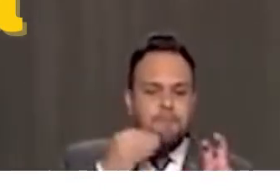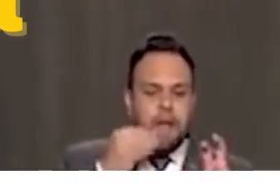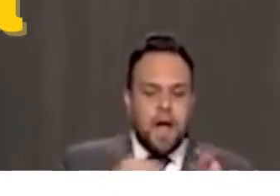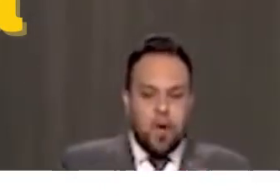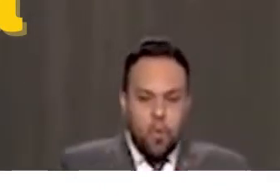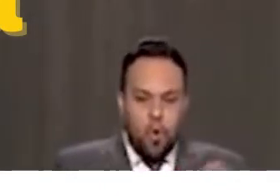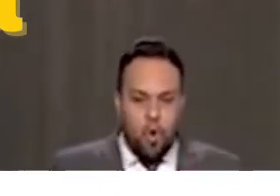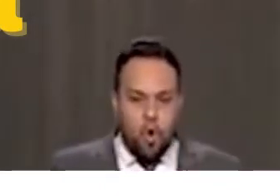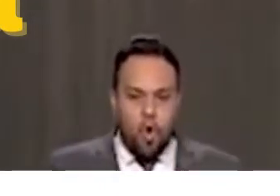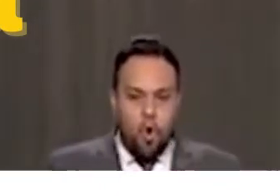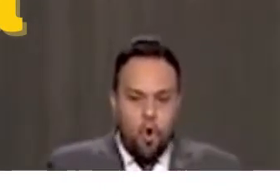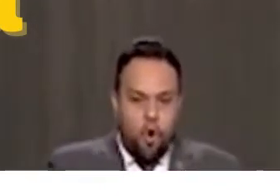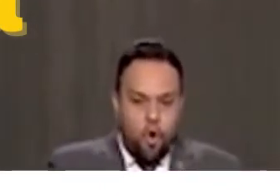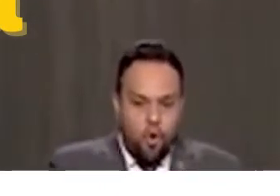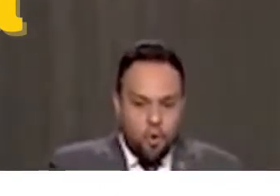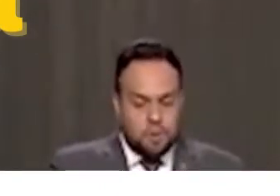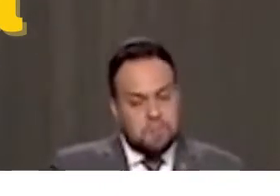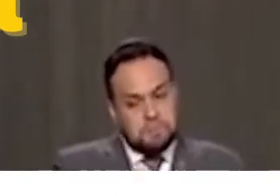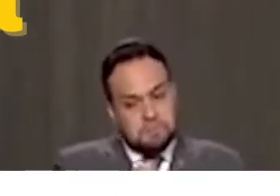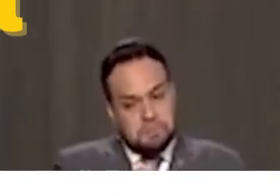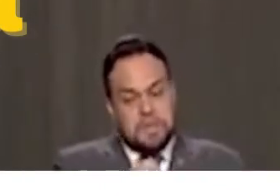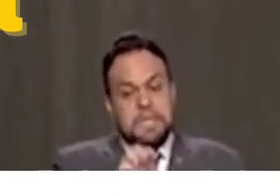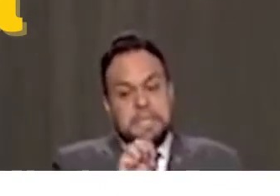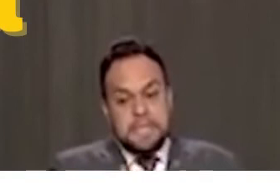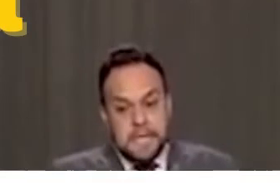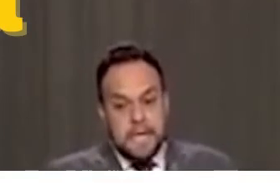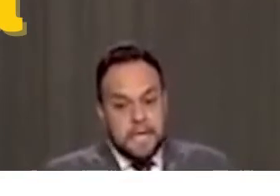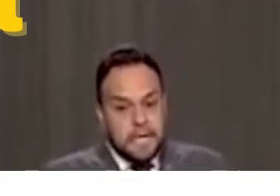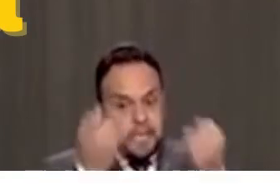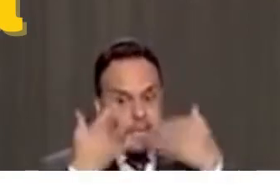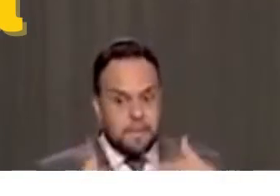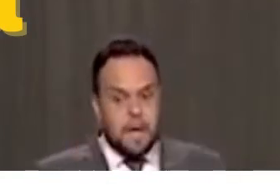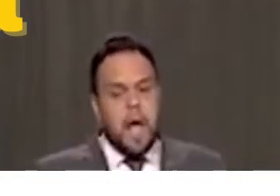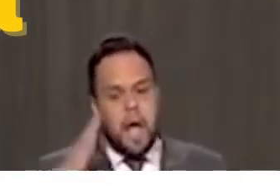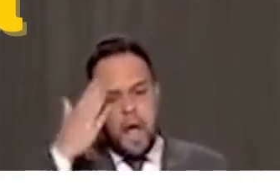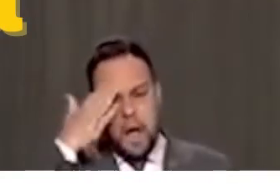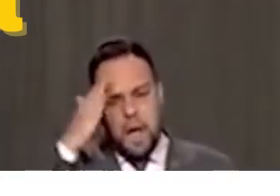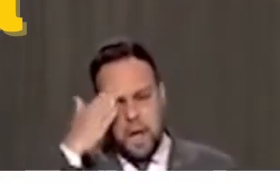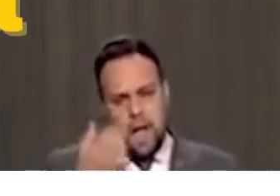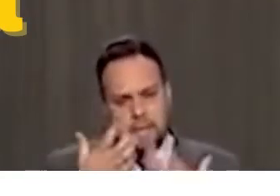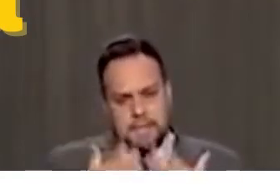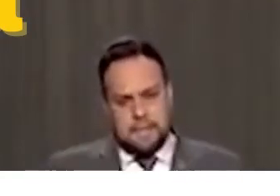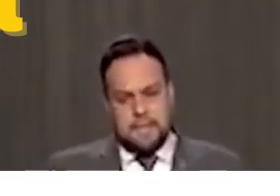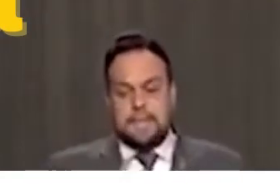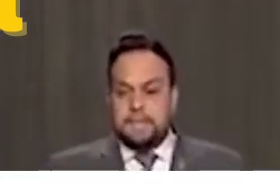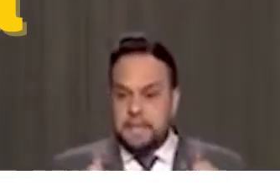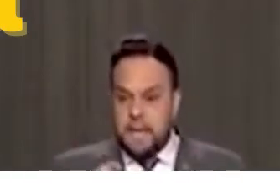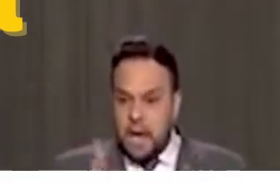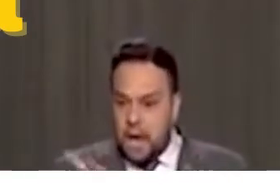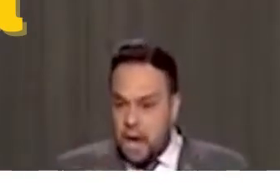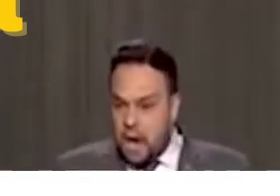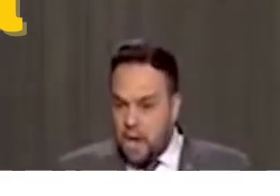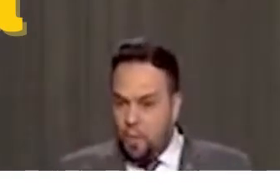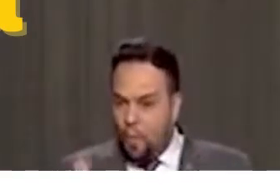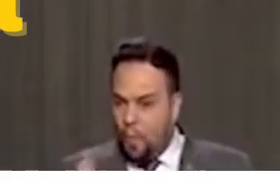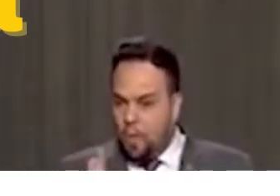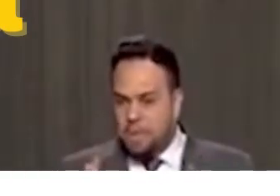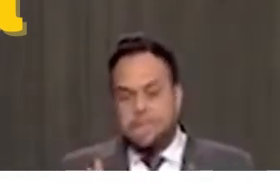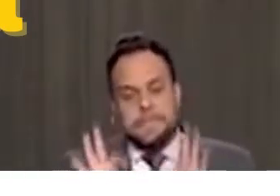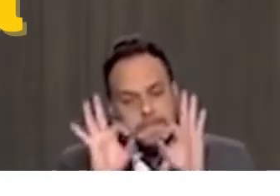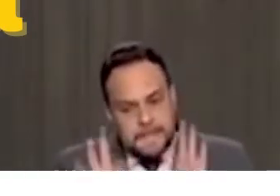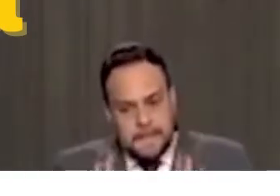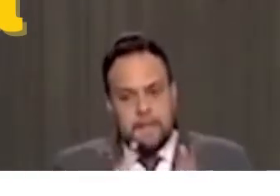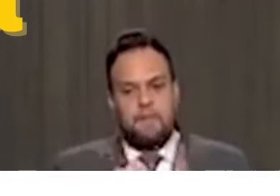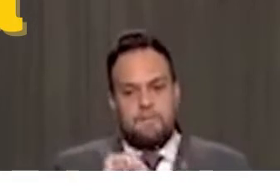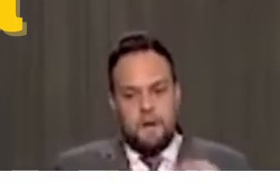do TSE, do senhor ministro Barroso, pode ser que nos convença. Estamos errados. Agora, se nós não tivermos errados, pode ter certeza que algo tem que ser mudado